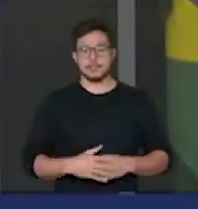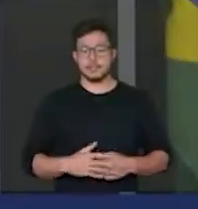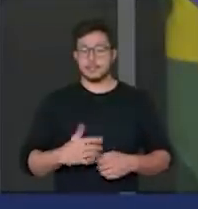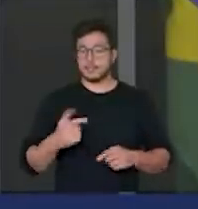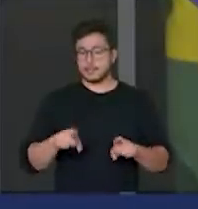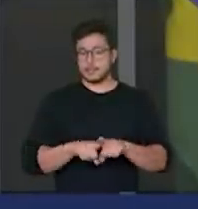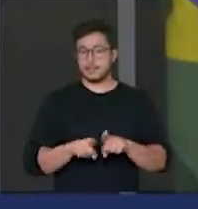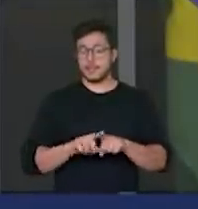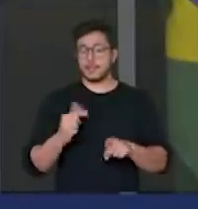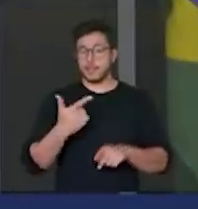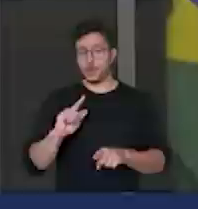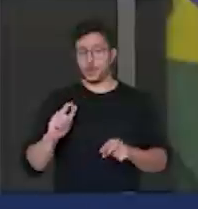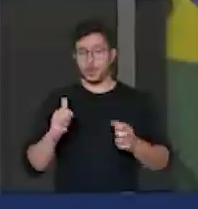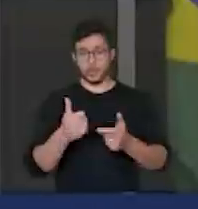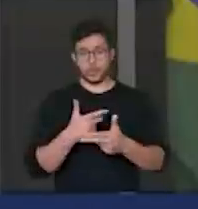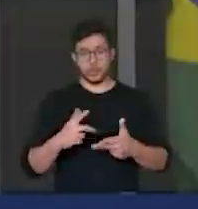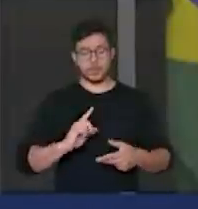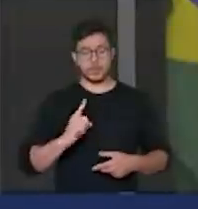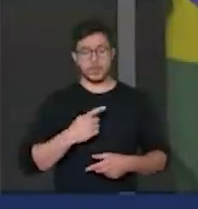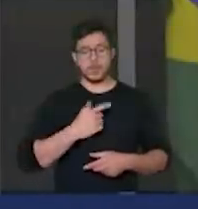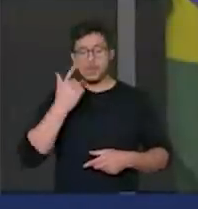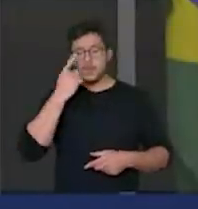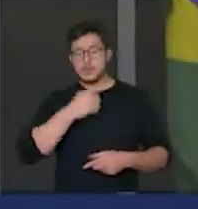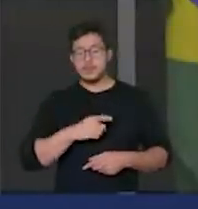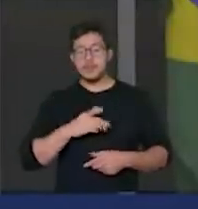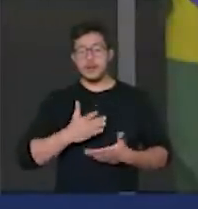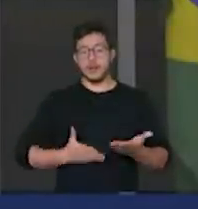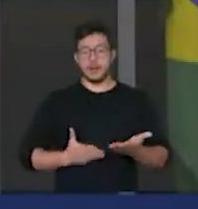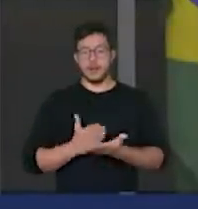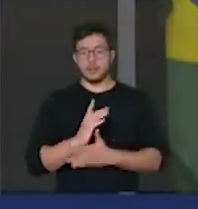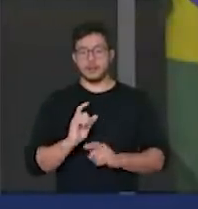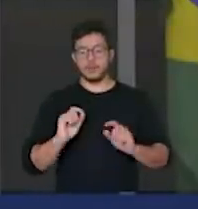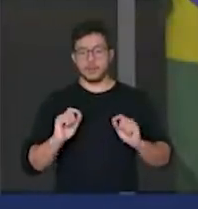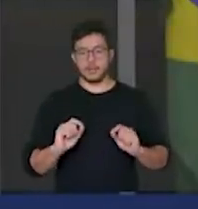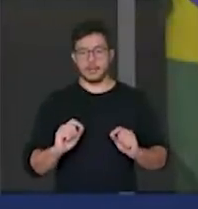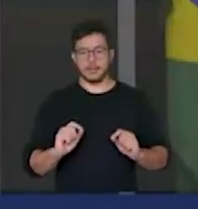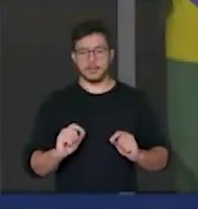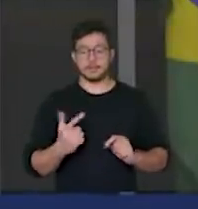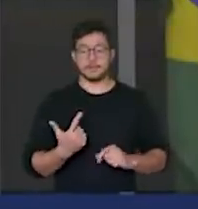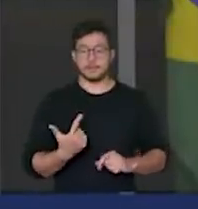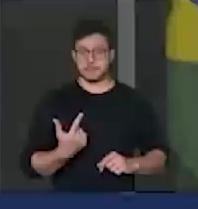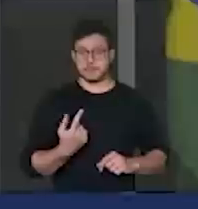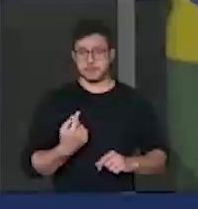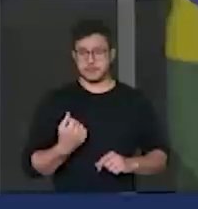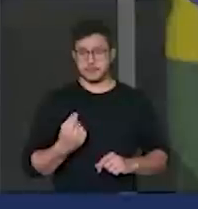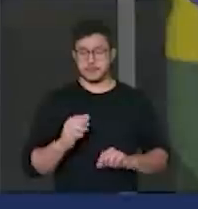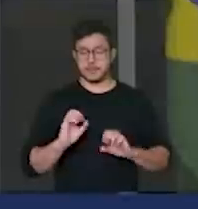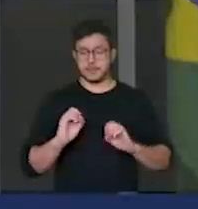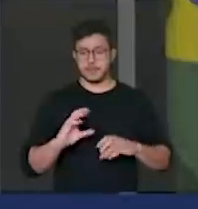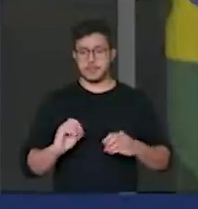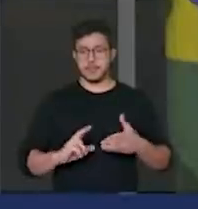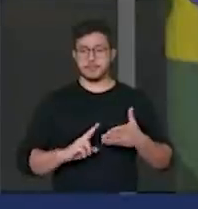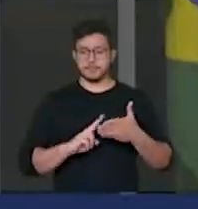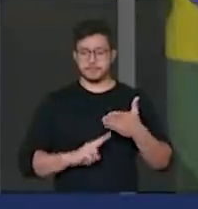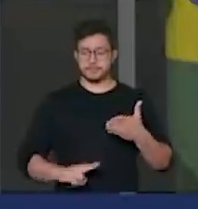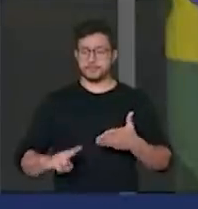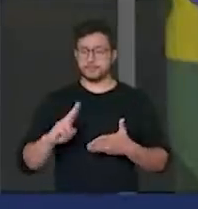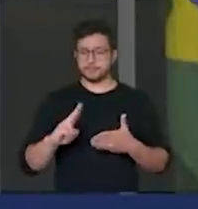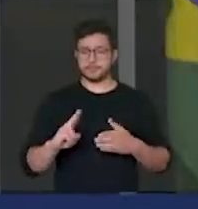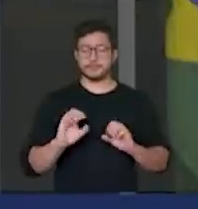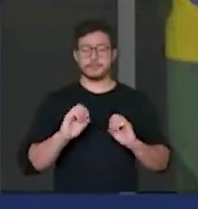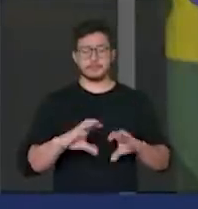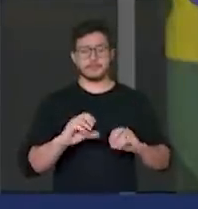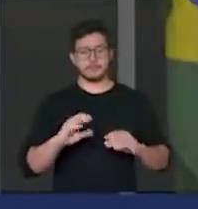que conseguimos também aprovar na Comissão Mista de Orçamento garante que os recursos do ensino superior, do ensino